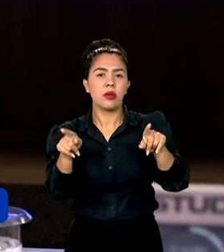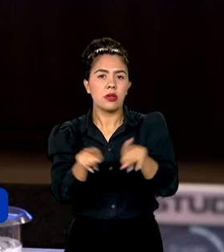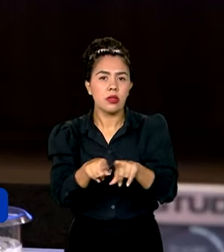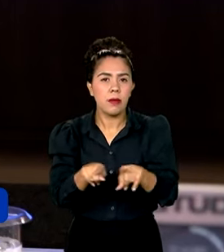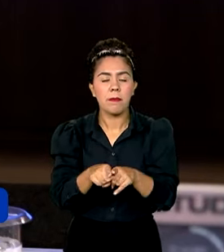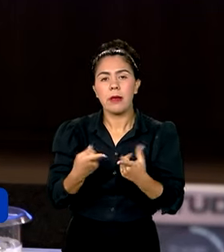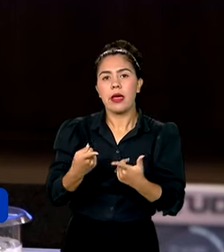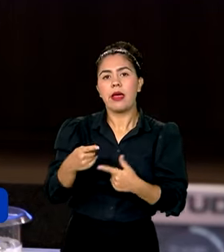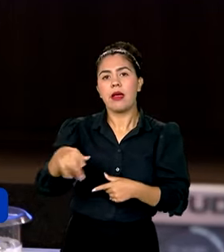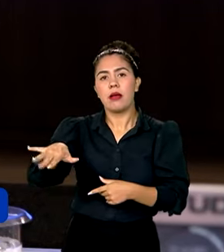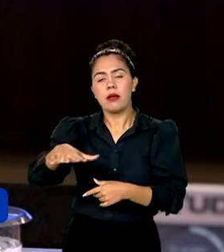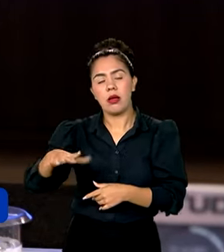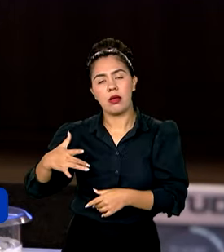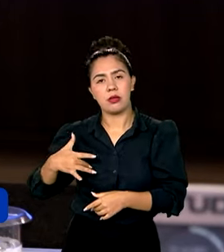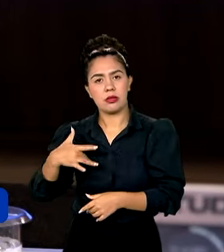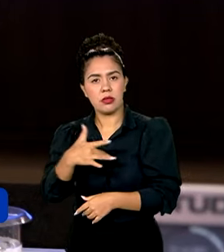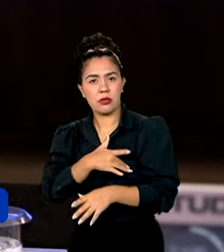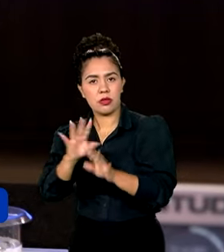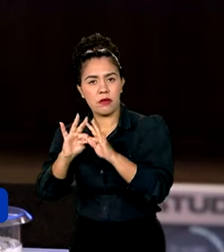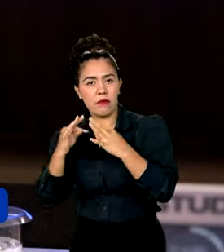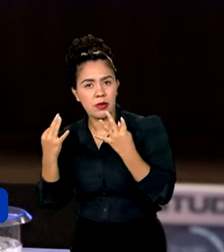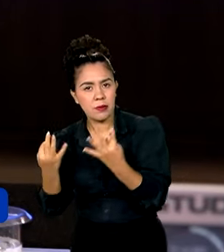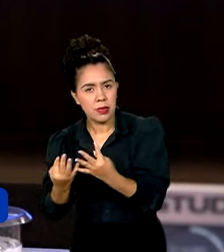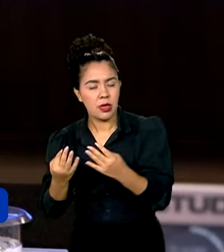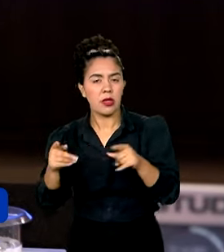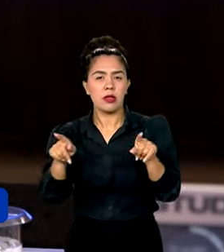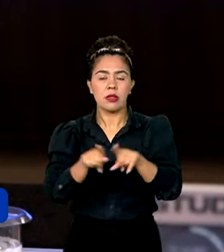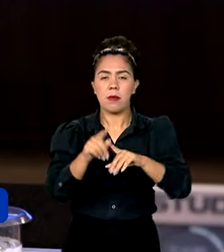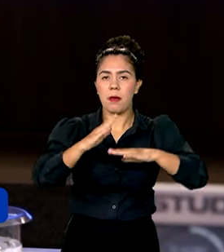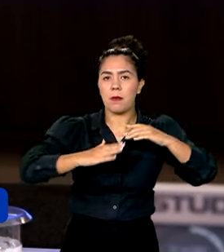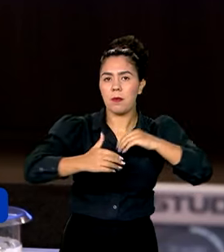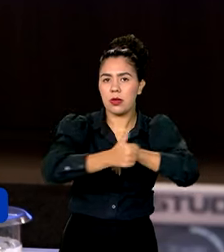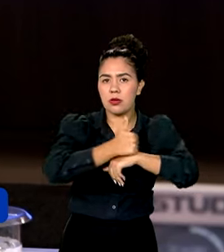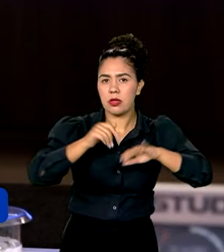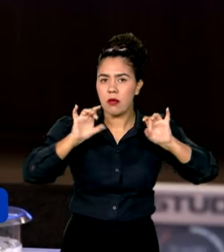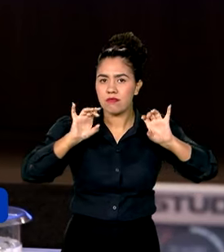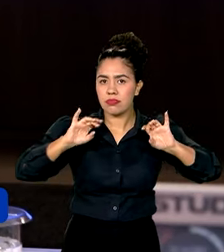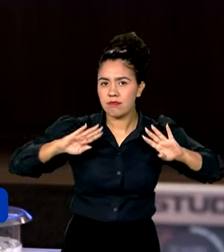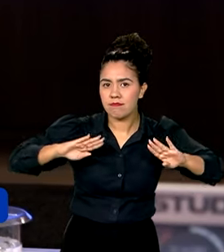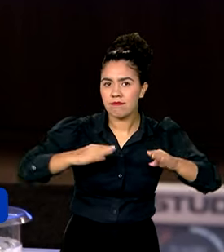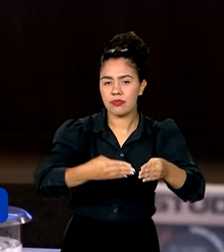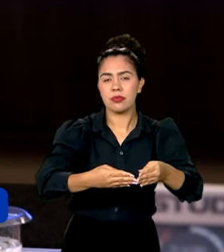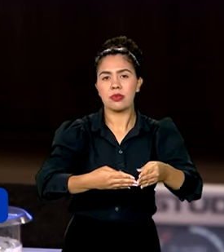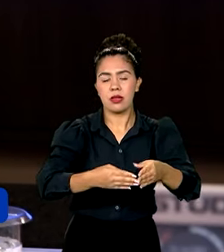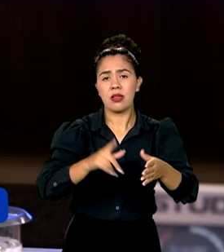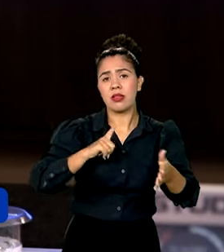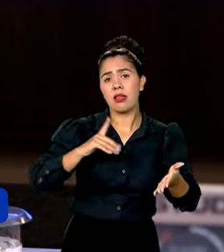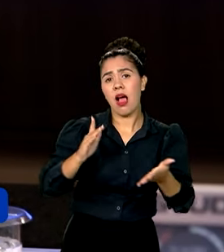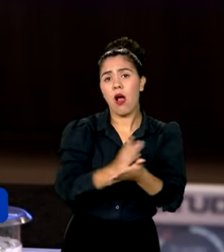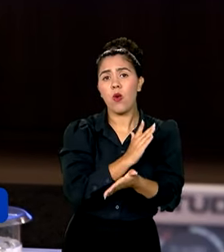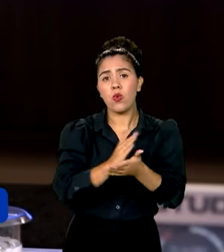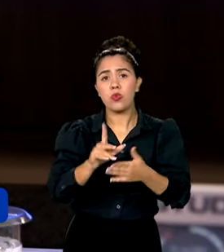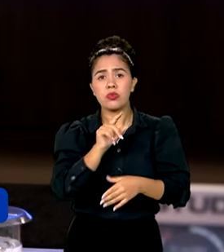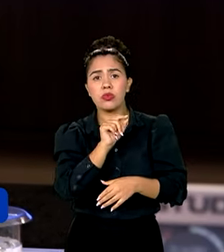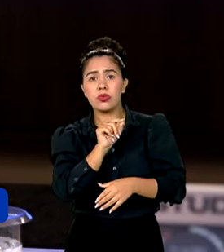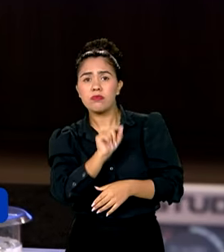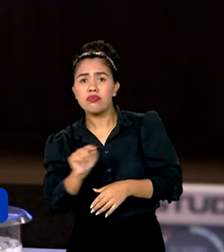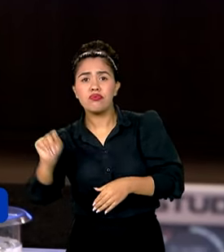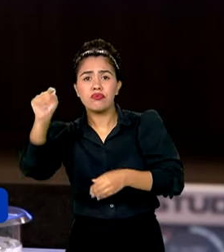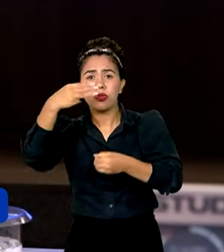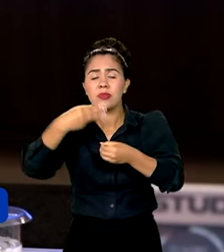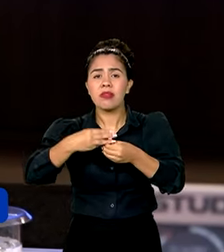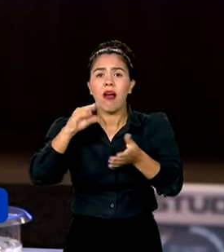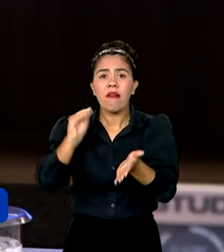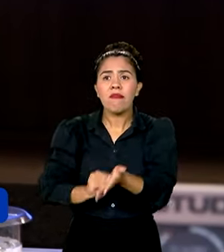acesso a especialistas que são muitas vezes até inexistentes em alguns dos Municípios